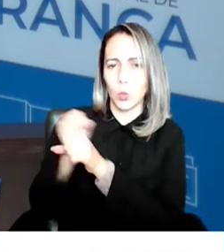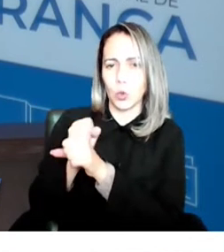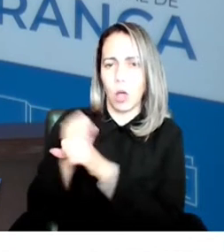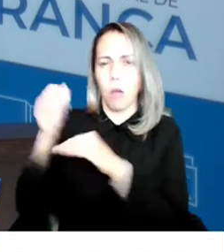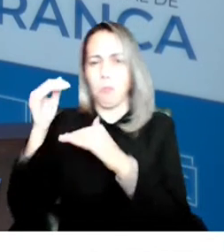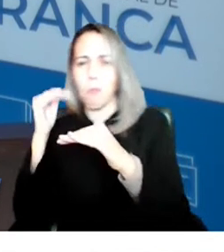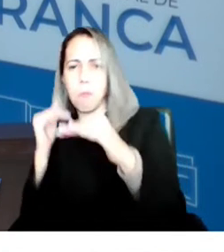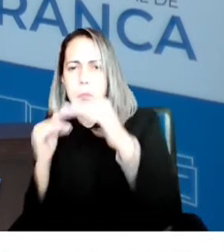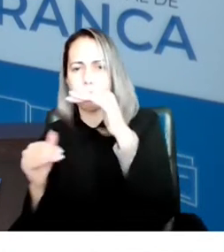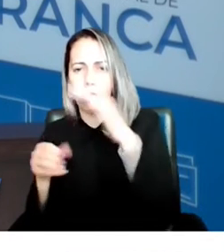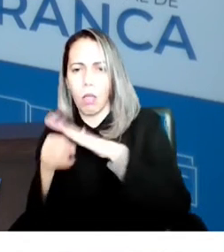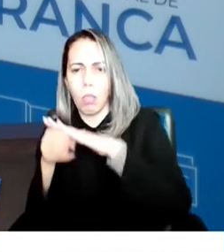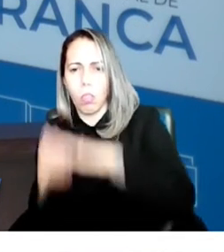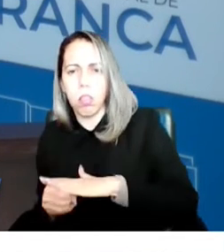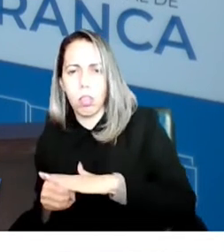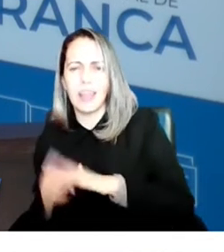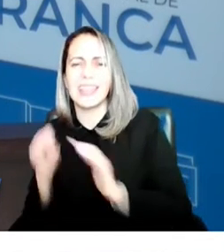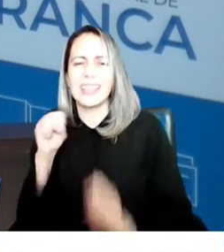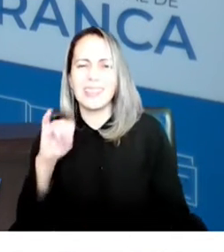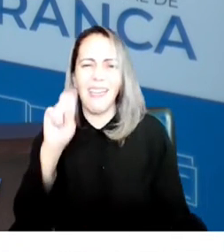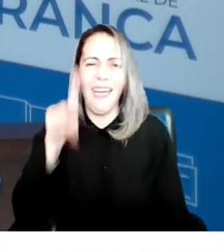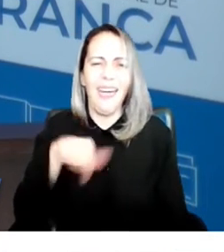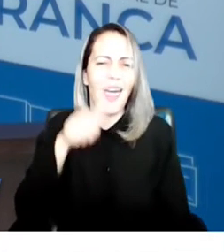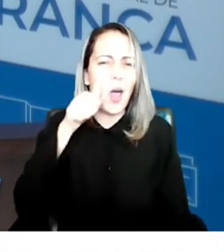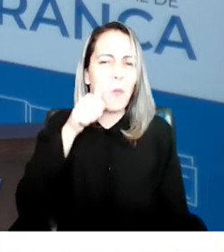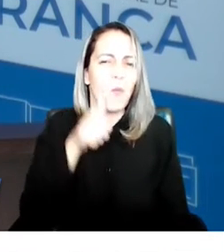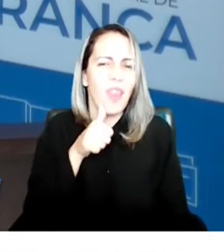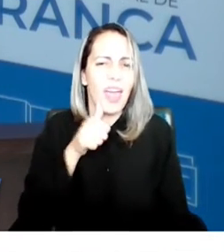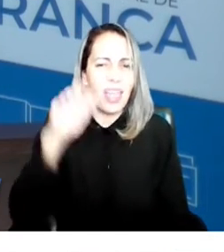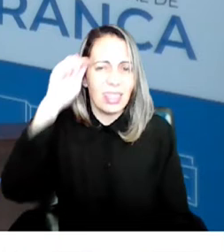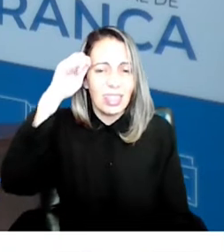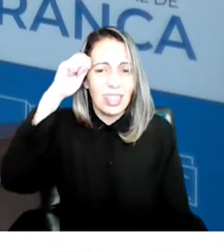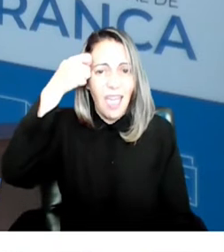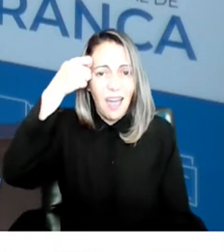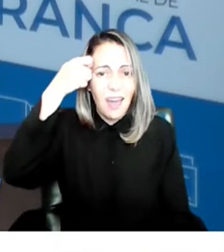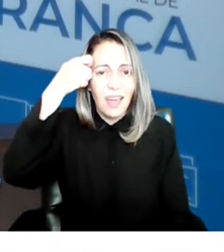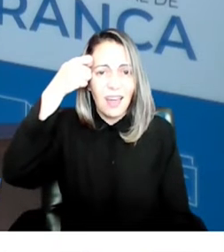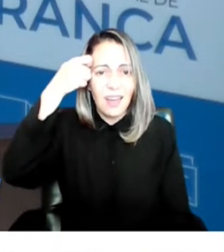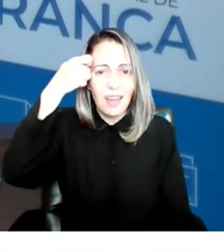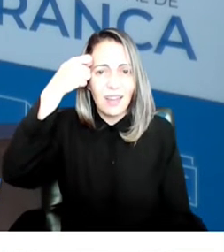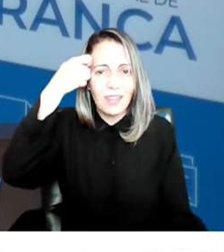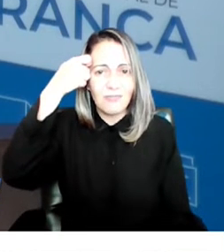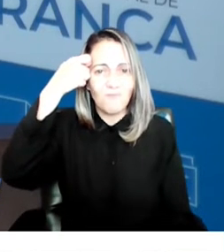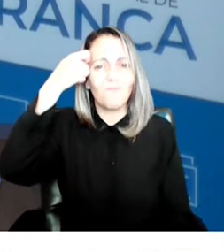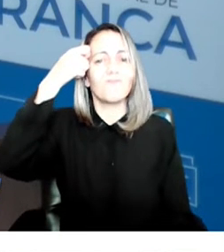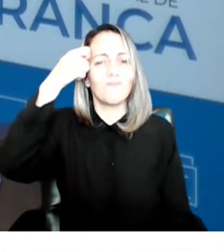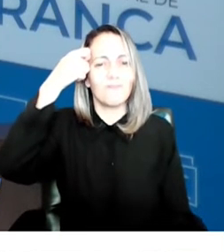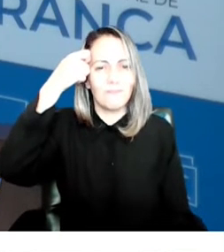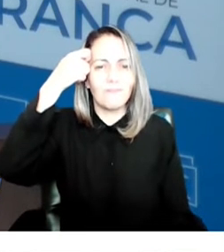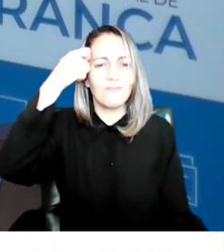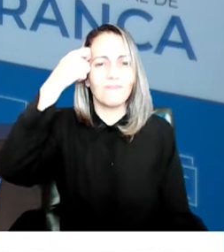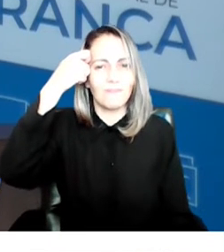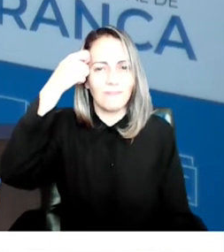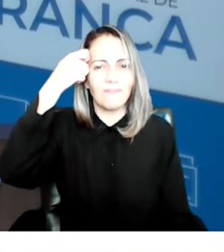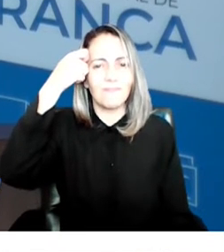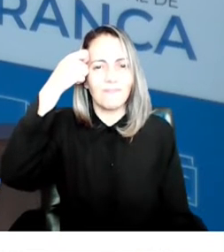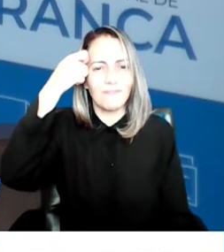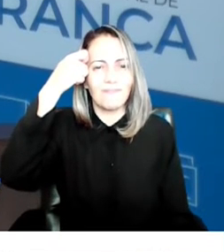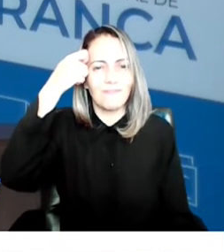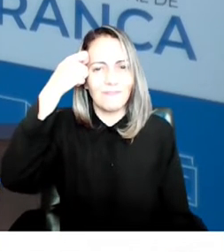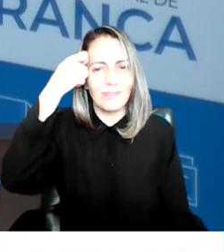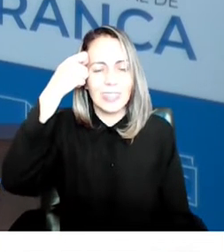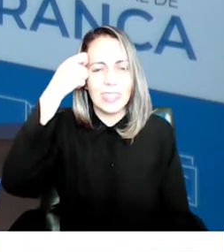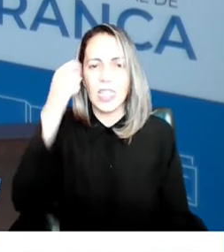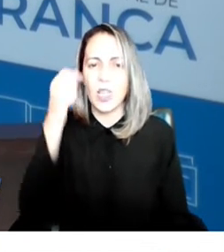criança fosse uma mulher negra, uma pessoa negra, ela estaria sem